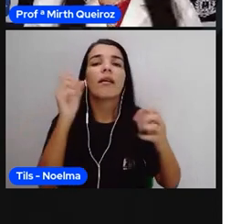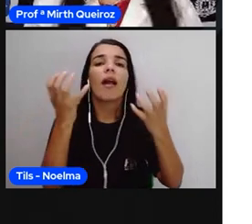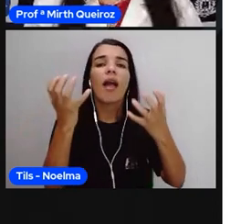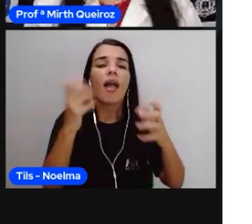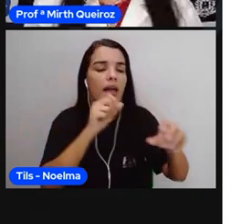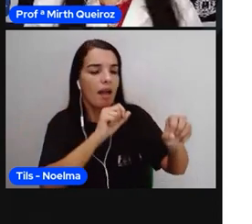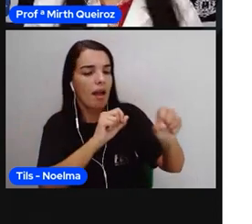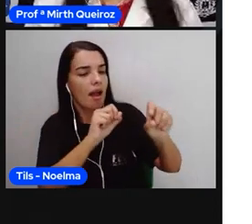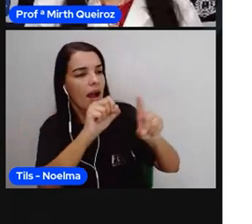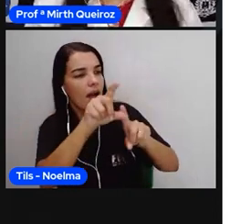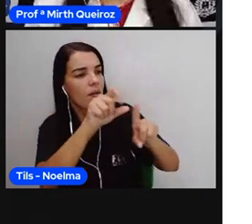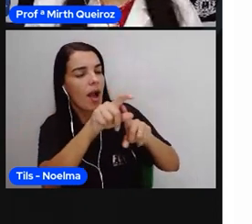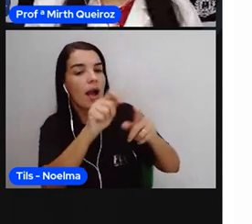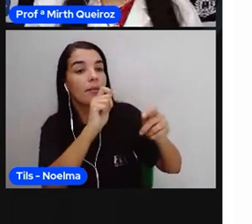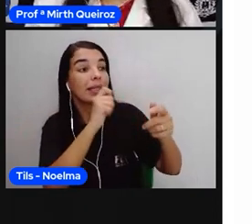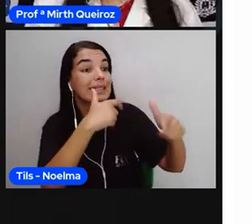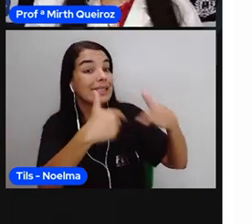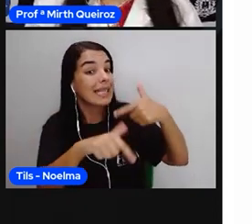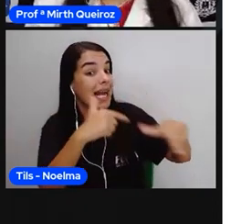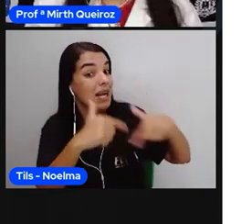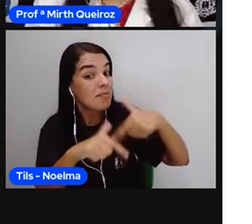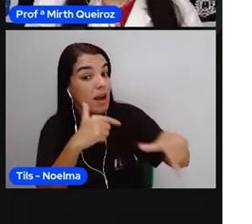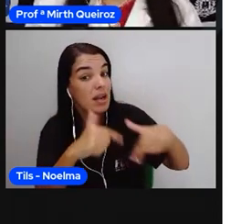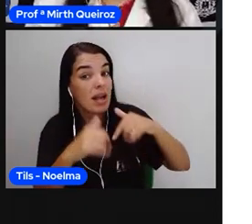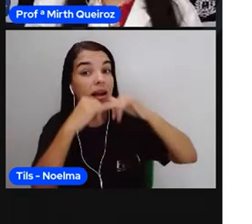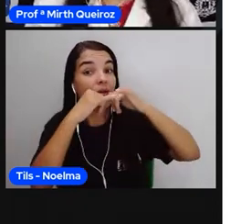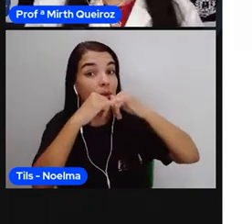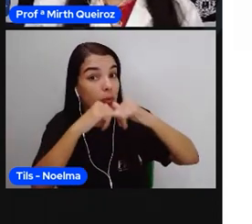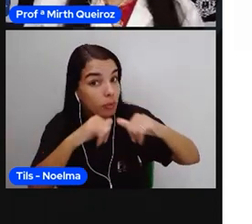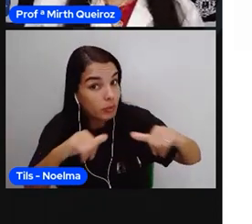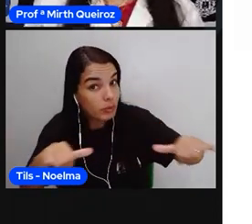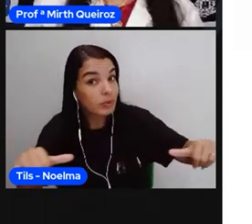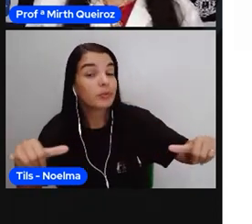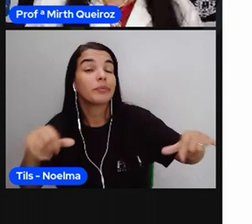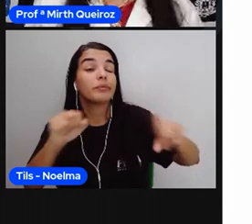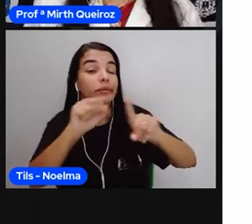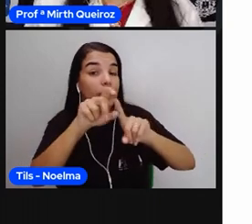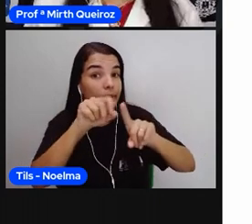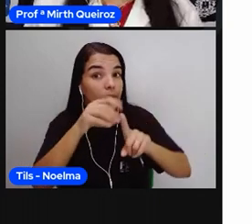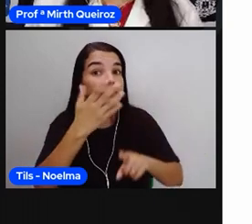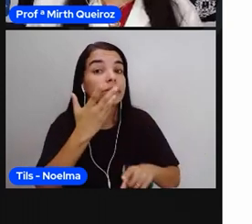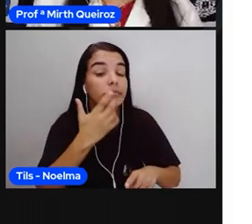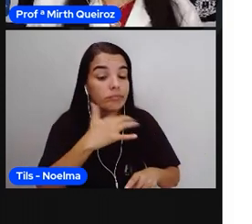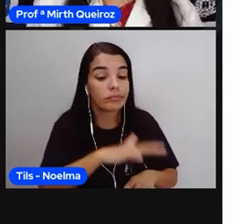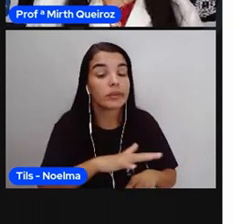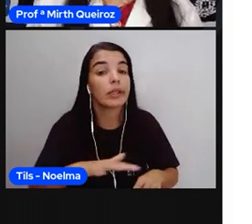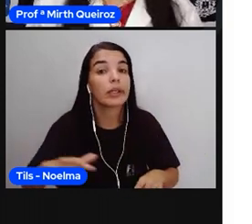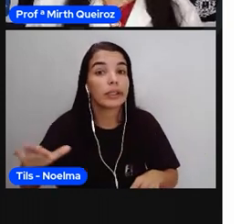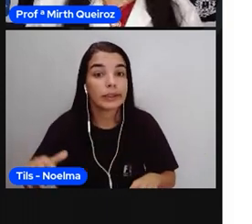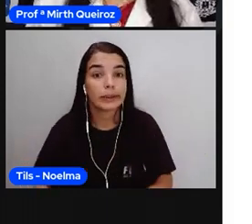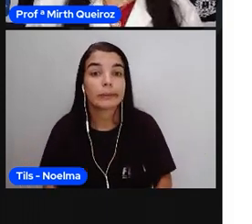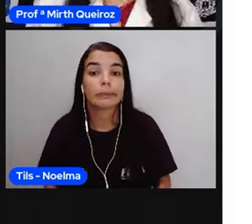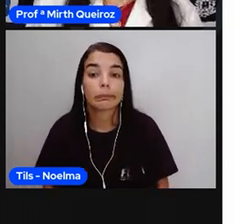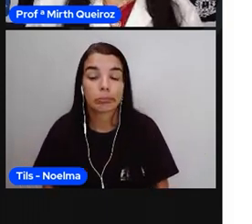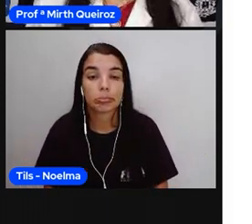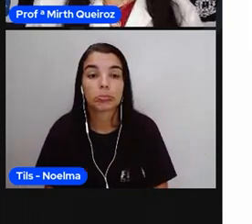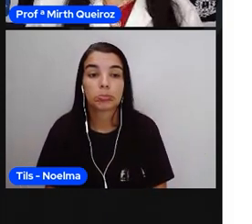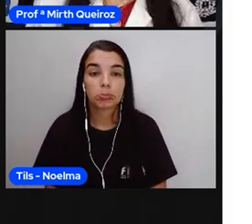né? Então, eles divulgavam, eles faziam anúncios de aluguel dessas crianças.